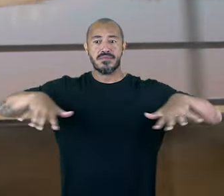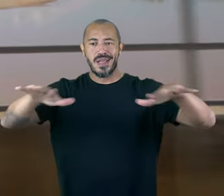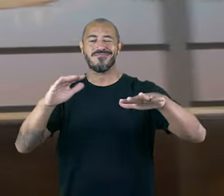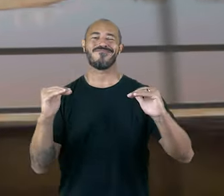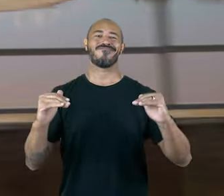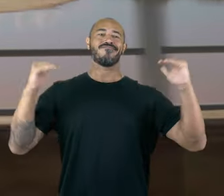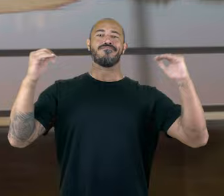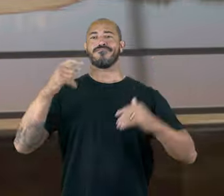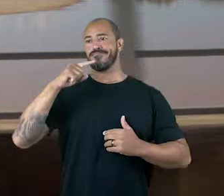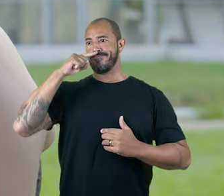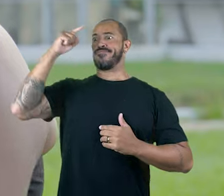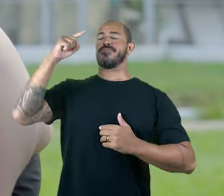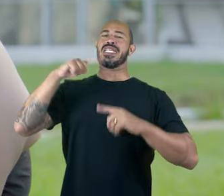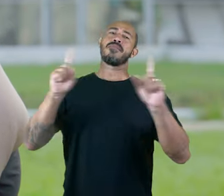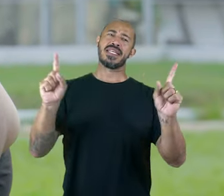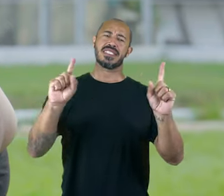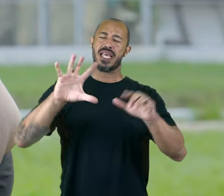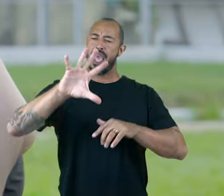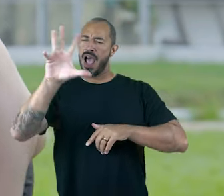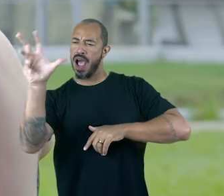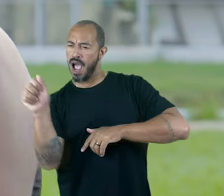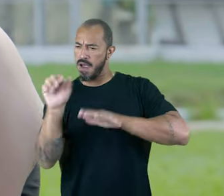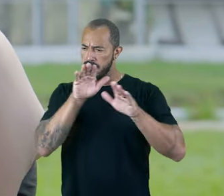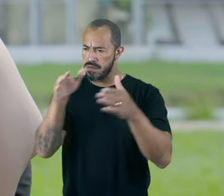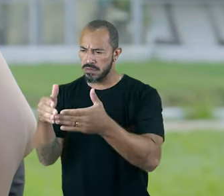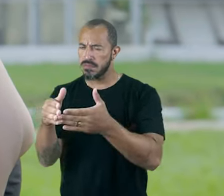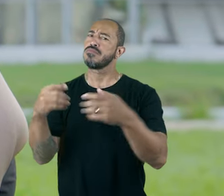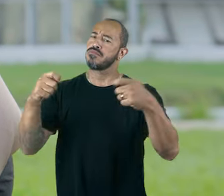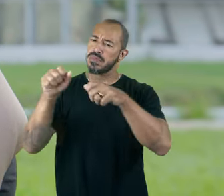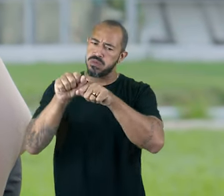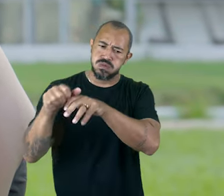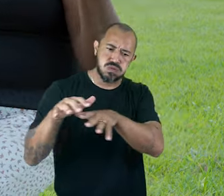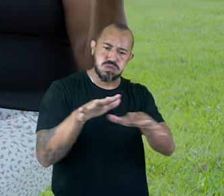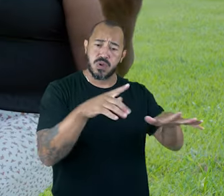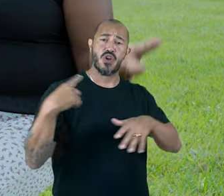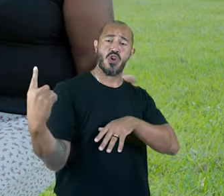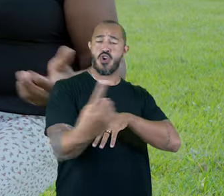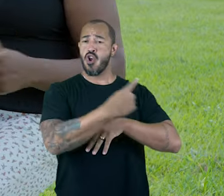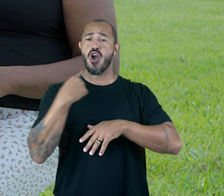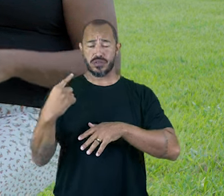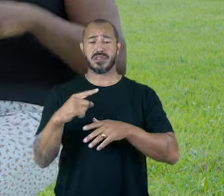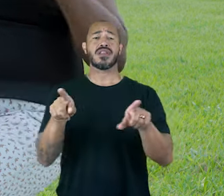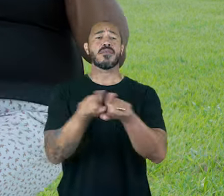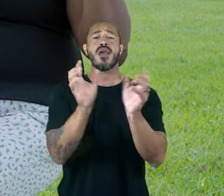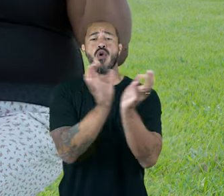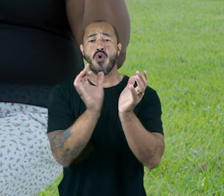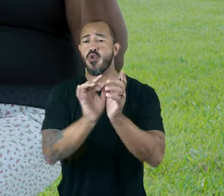elitizado. E o turismo afrocentrado, ele vem específico para essa população. Comunidades